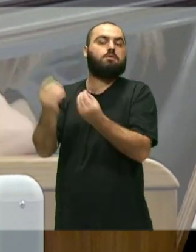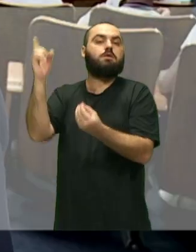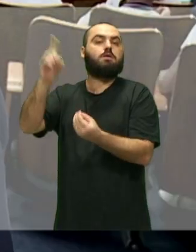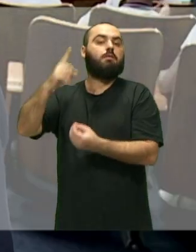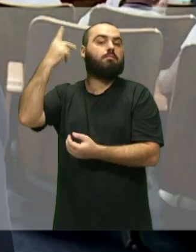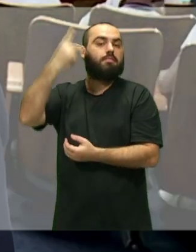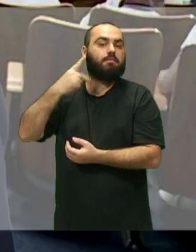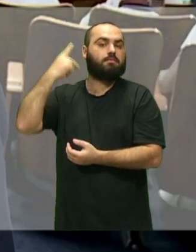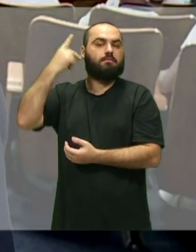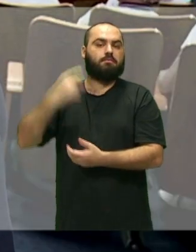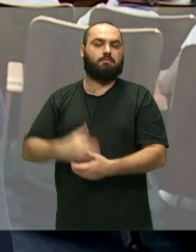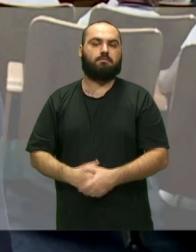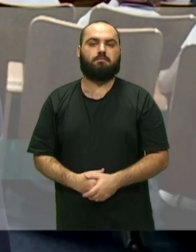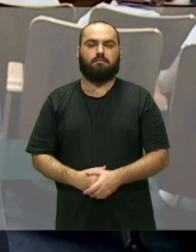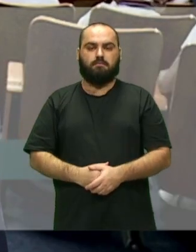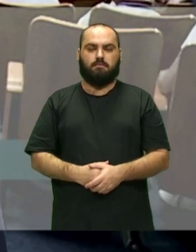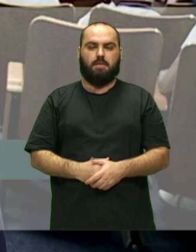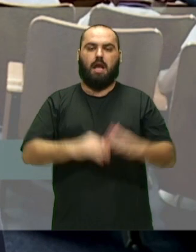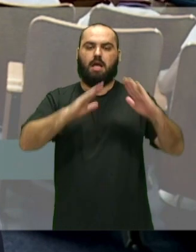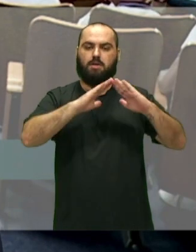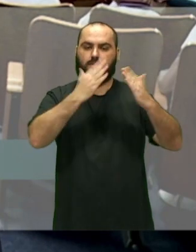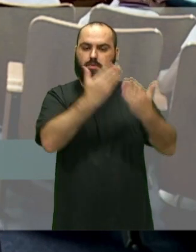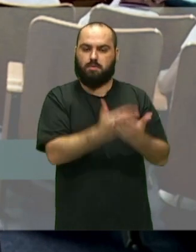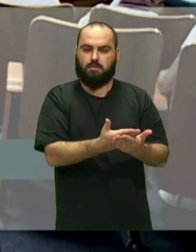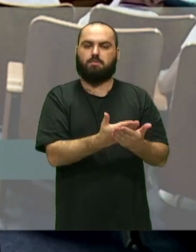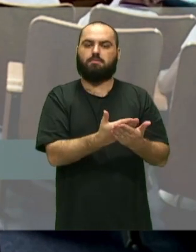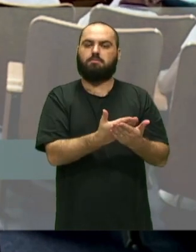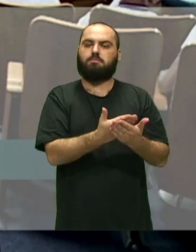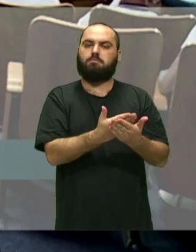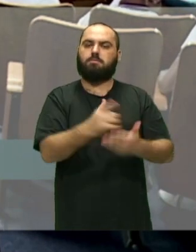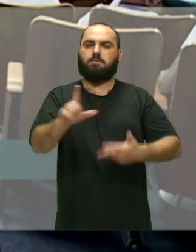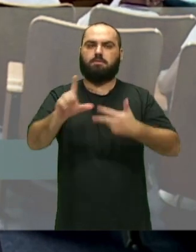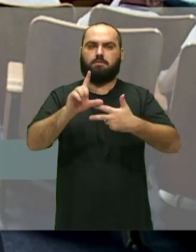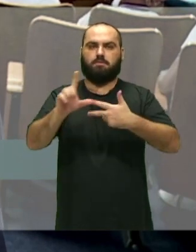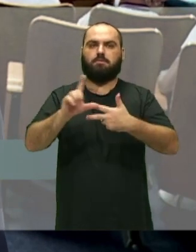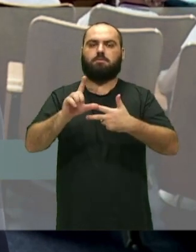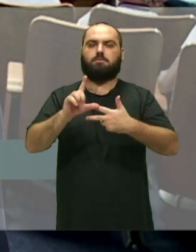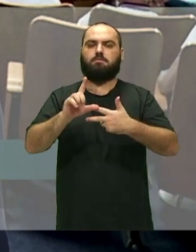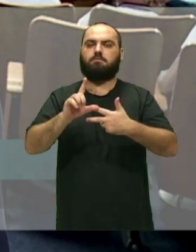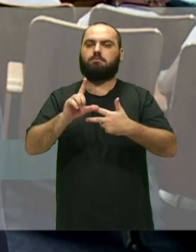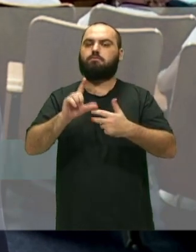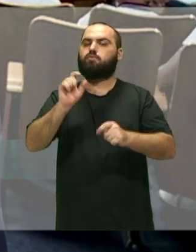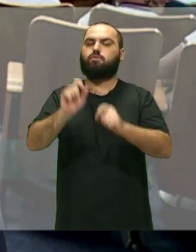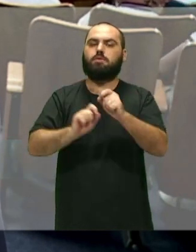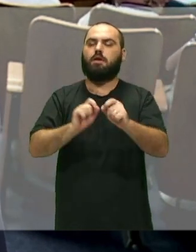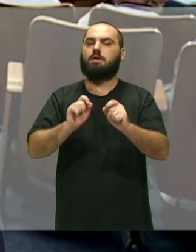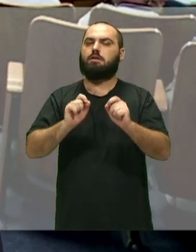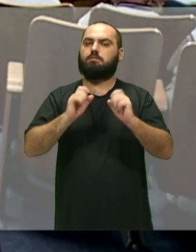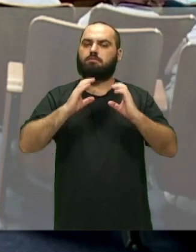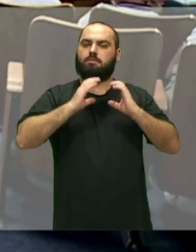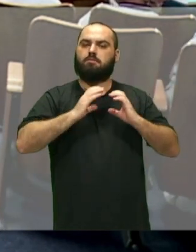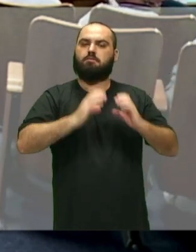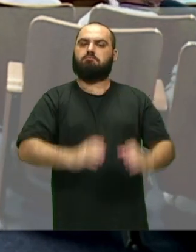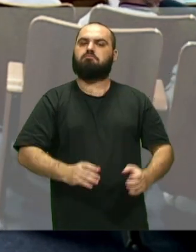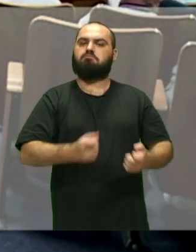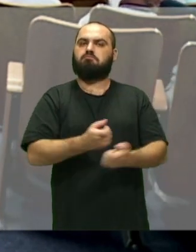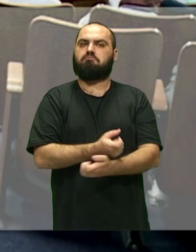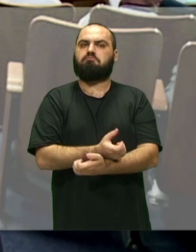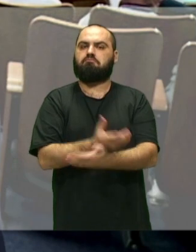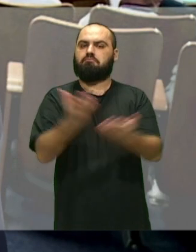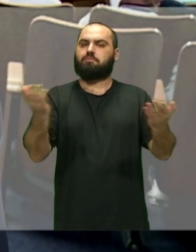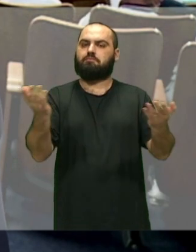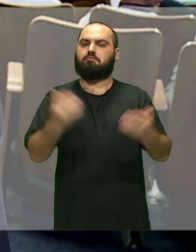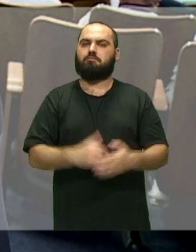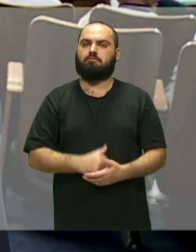a escola legislativo nasceu com o intuito de fomentar cidadania e para nós um prazer tremendo